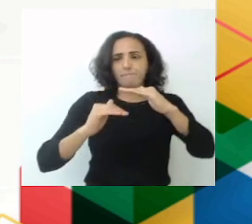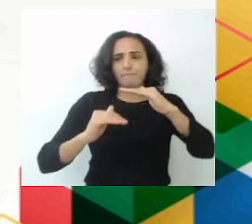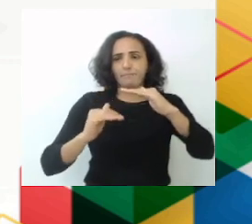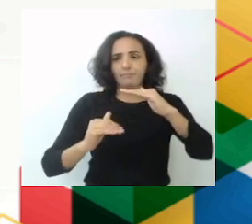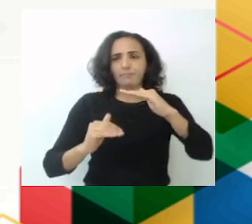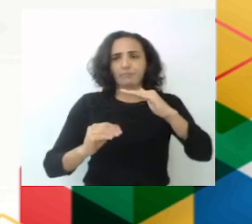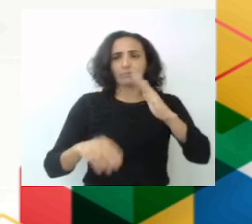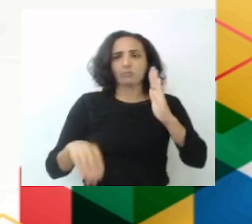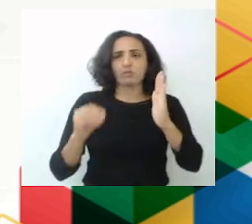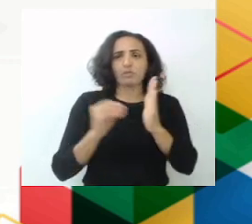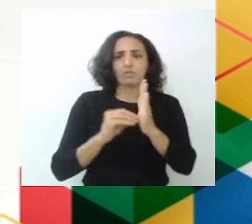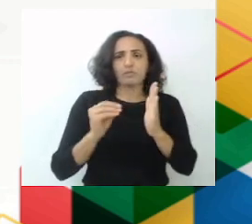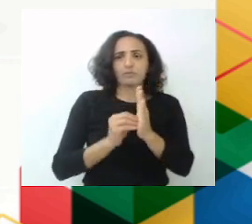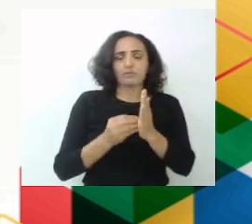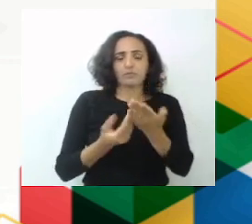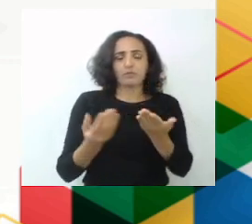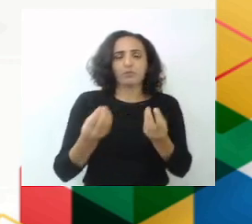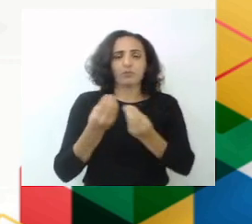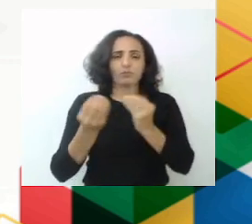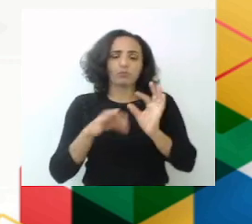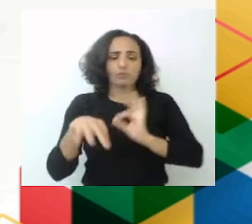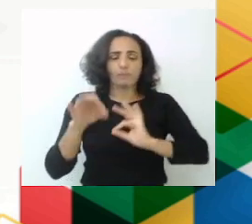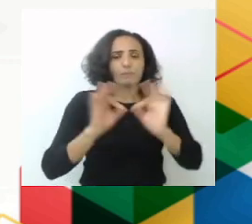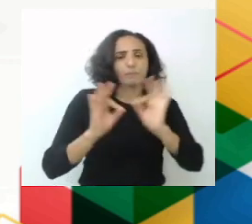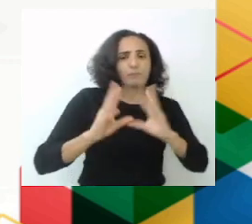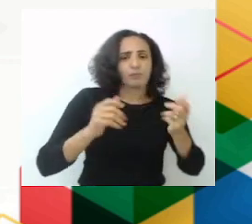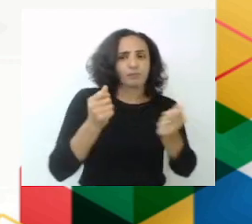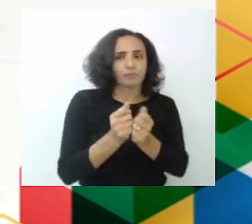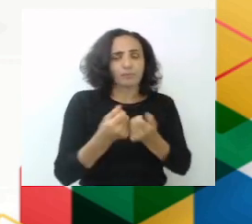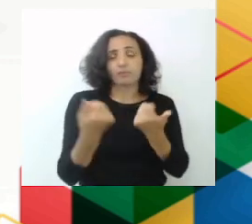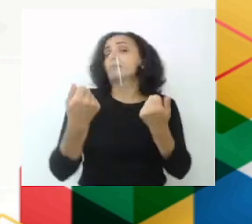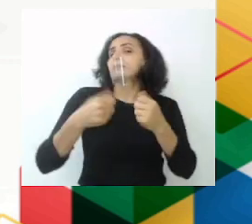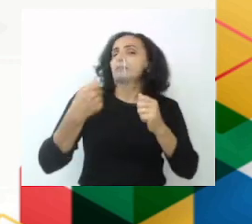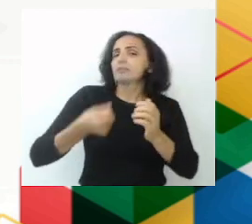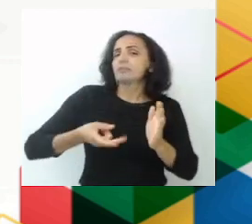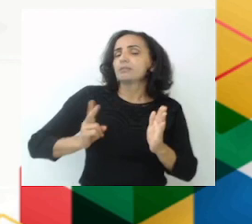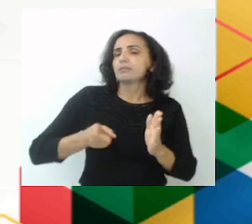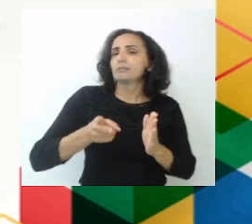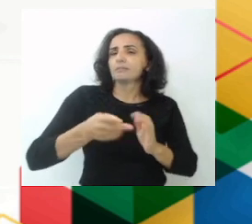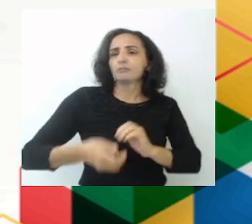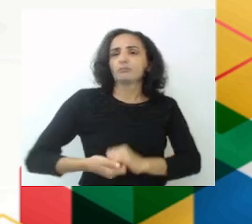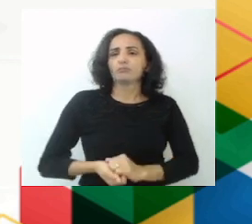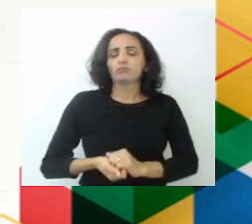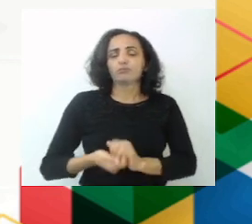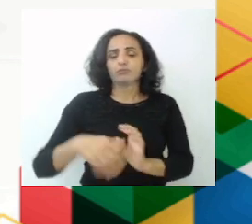né? A gente chama isso aqui de equações ou funções incompletas. A gente quer o A,